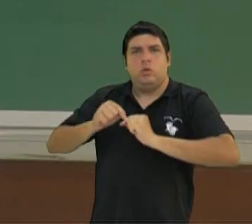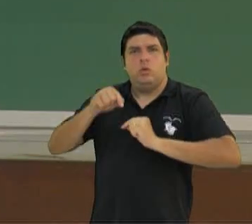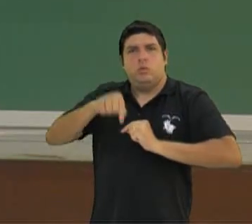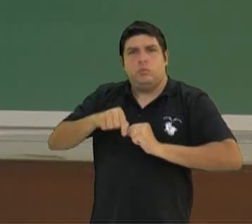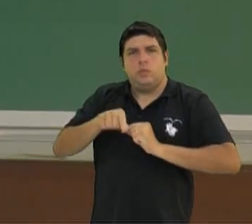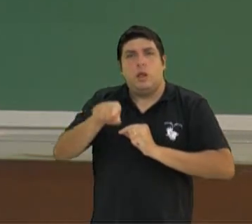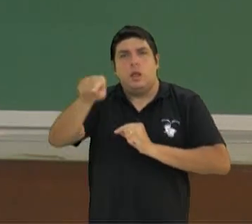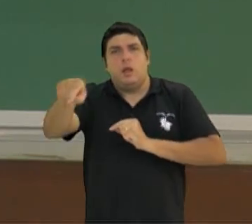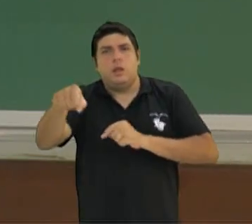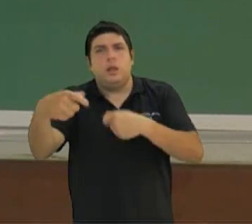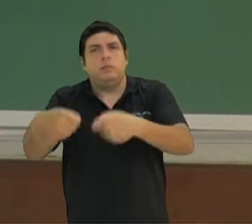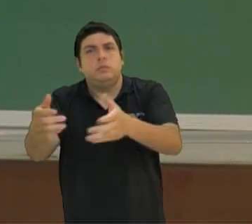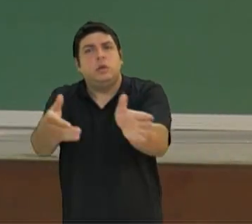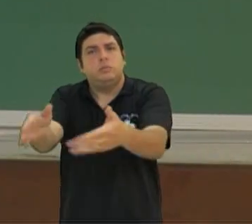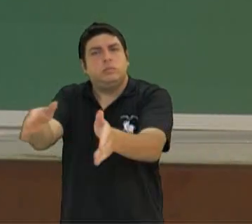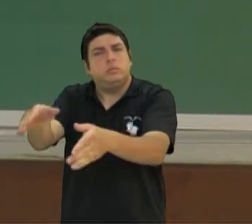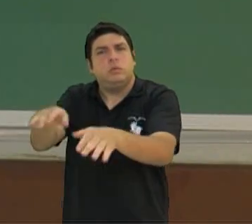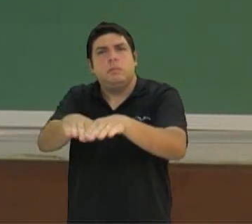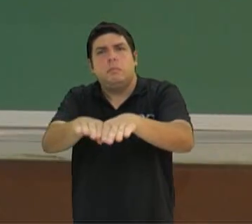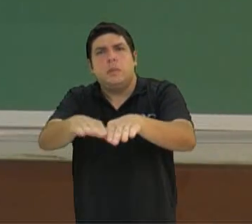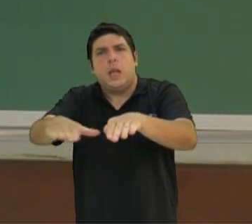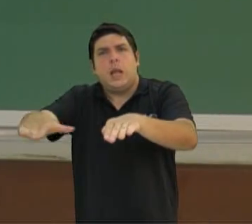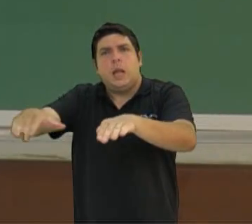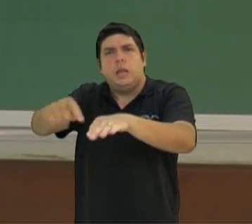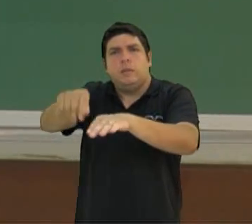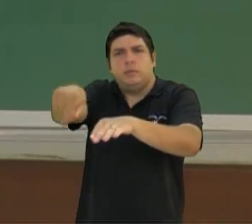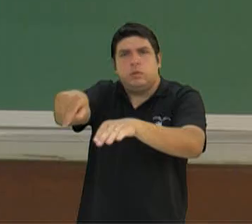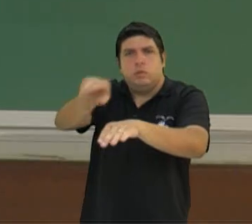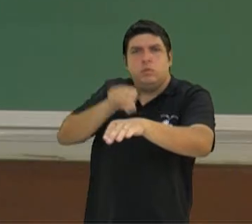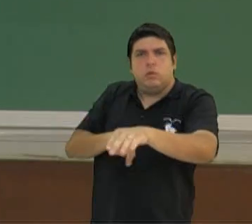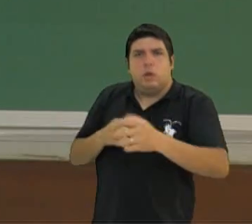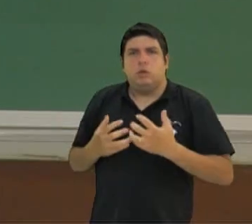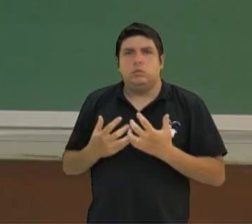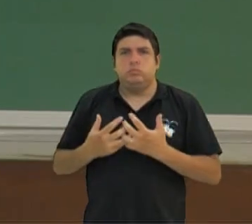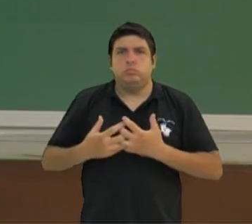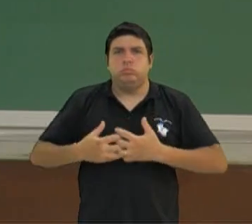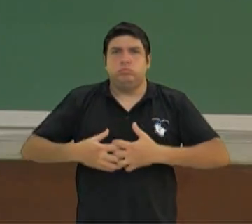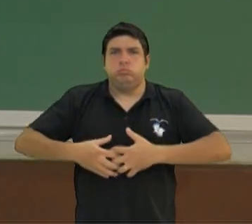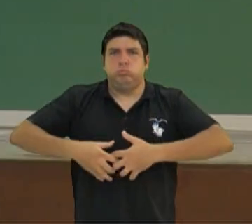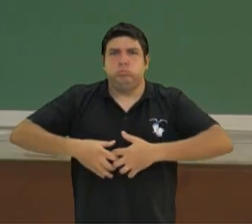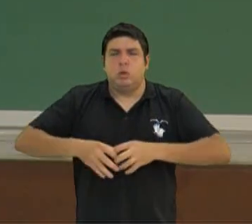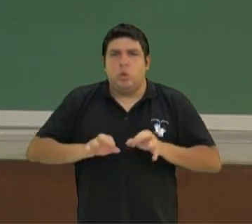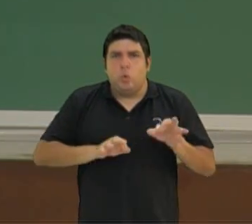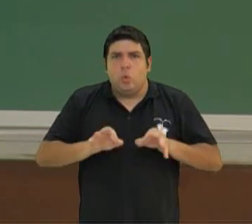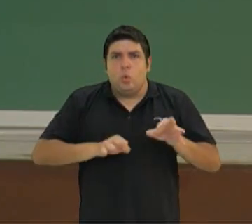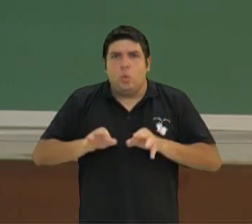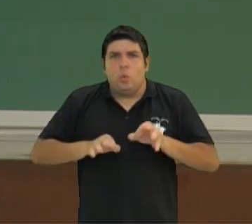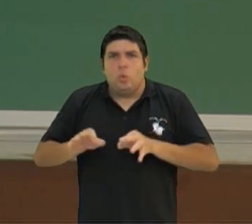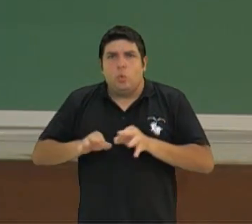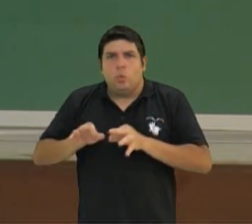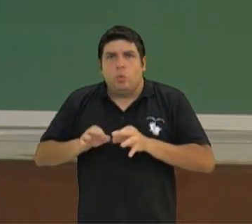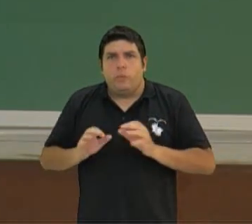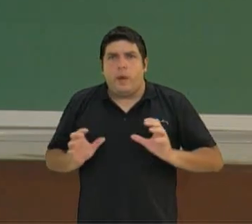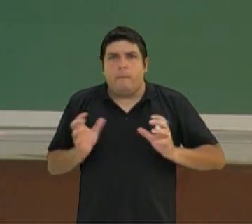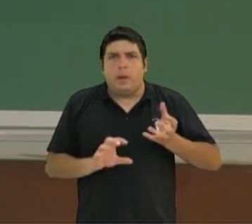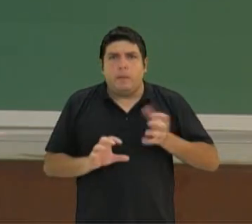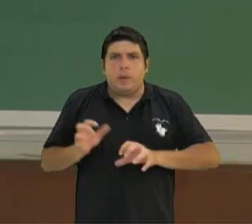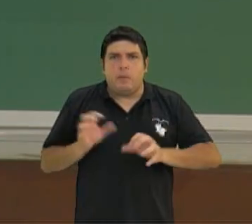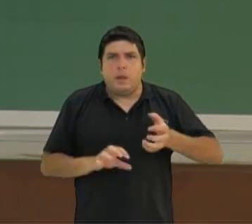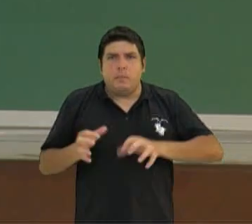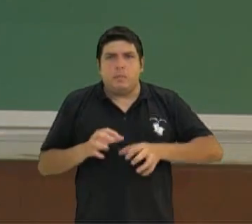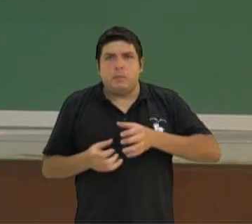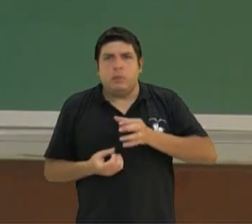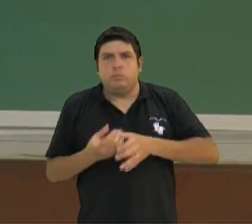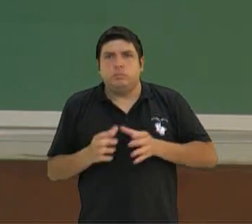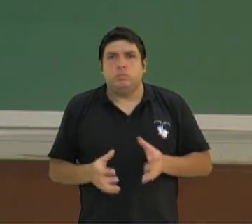gente chama ela de indústria de bens intermediários. Ali temos exemplos, né? Produzindo máquinas que vão ser utilizadas